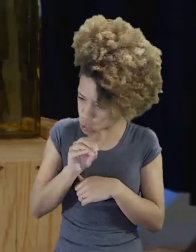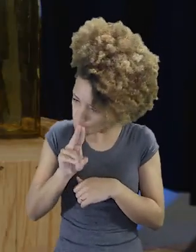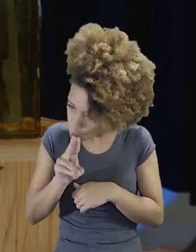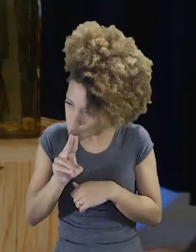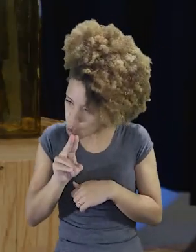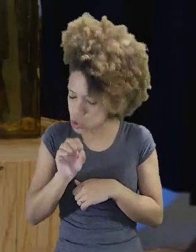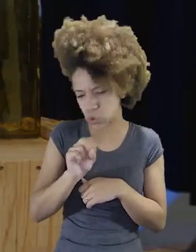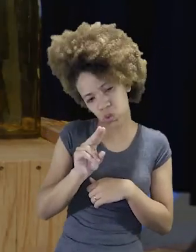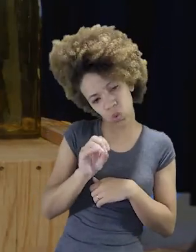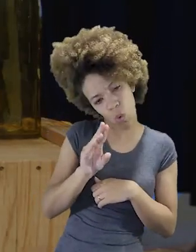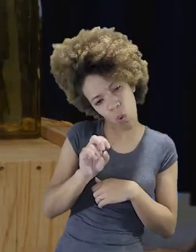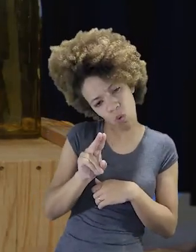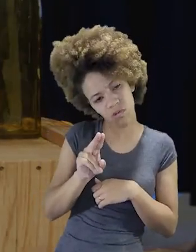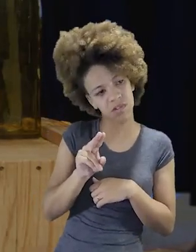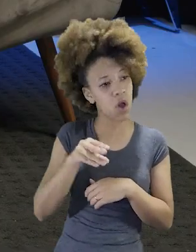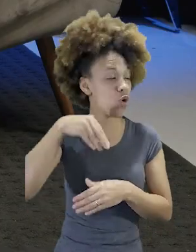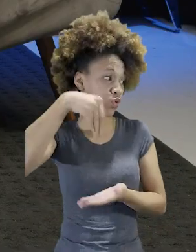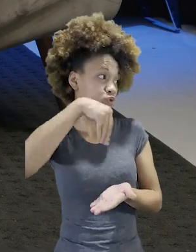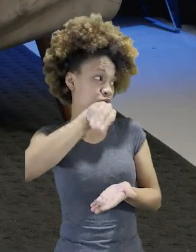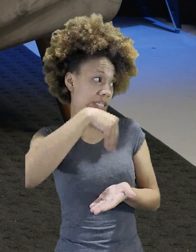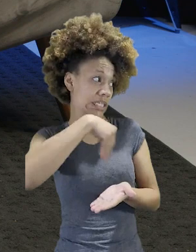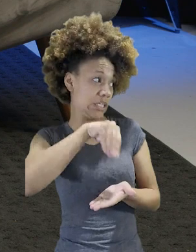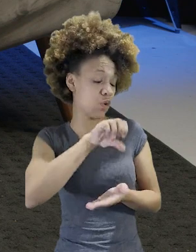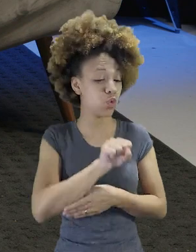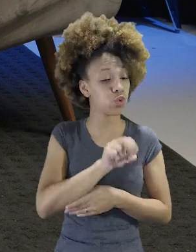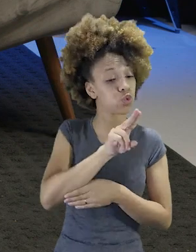eu sou É não parece certo